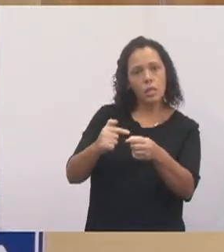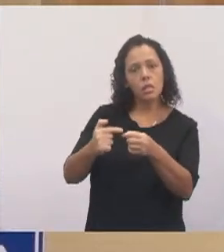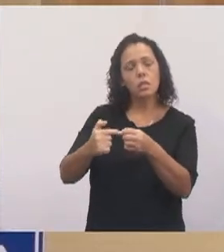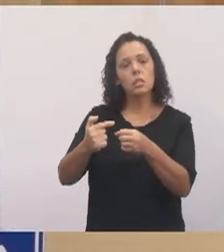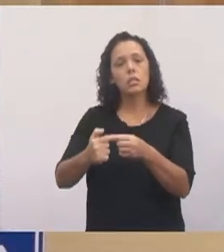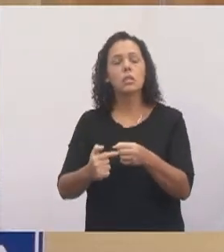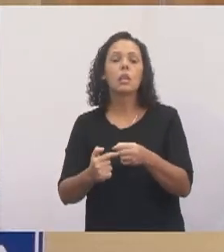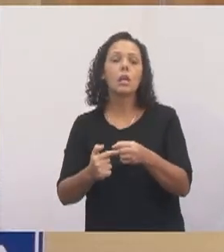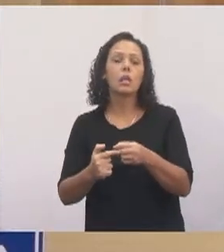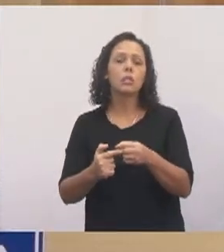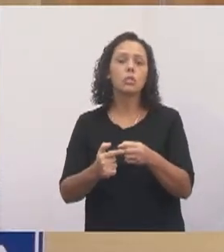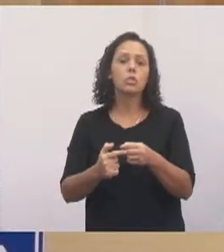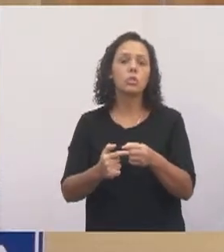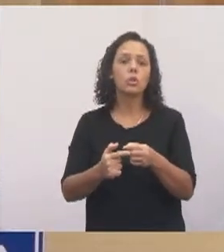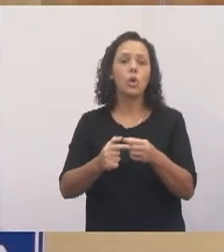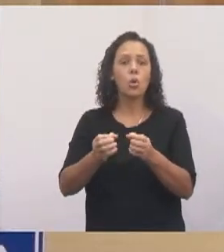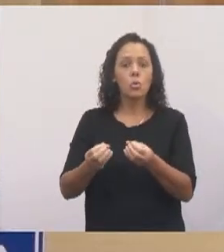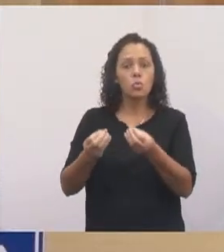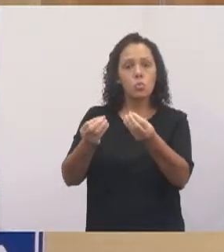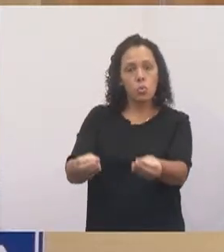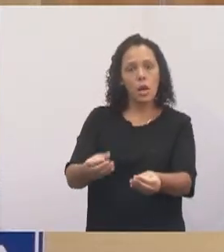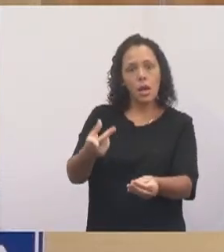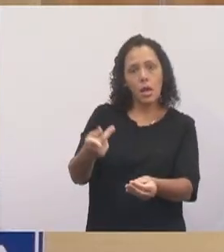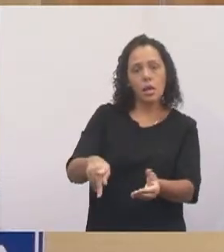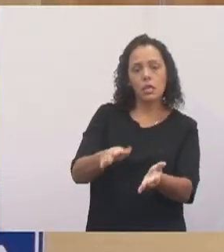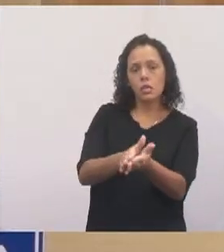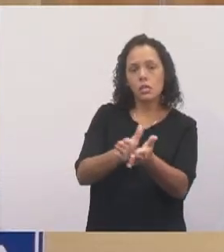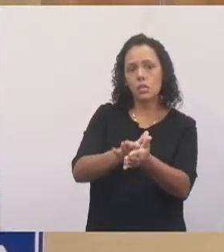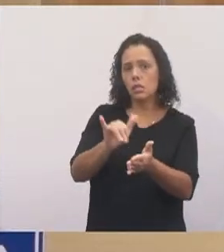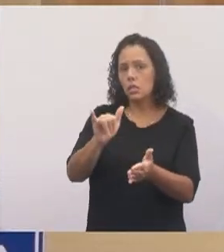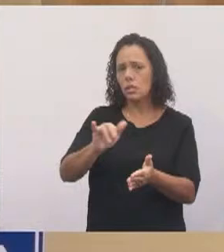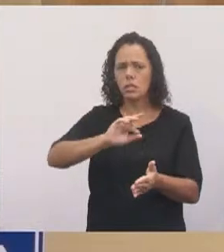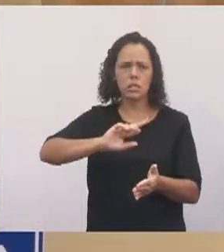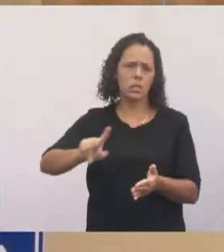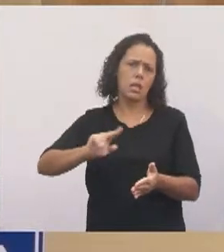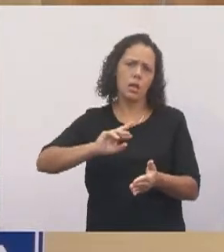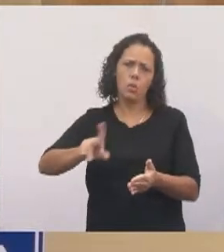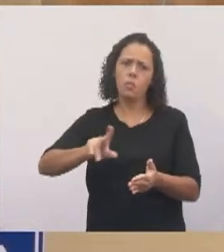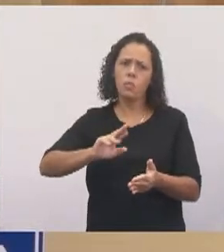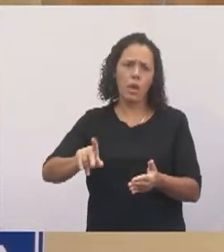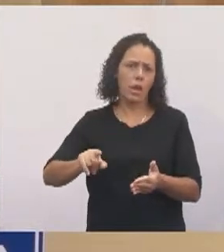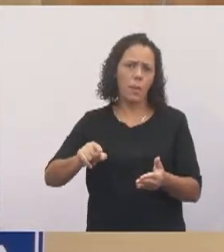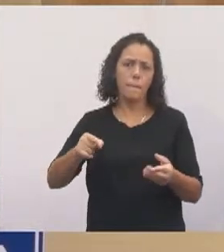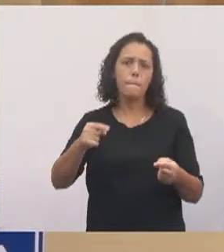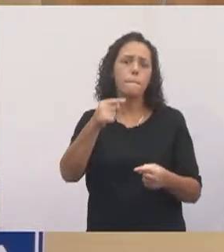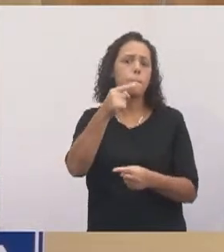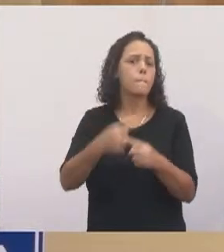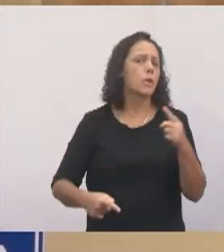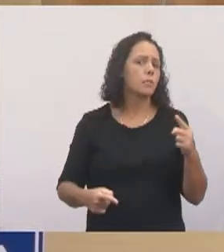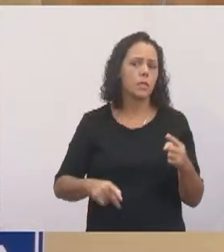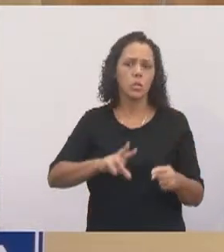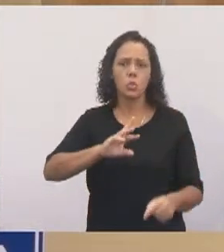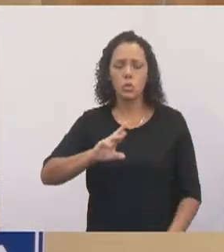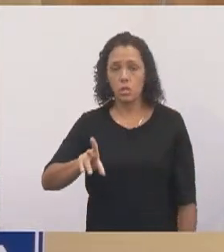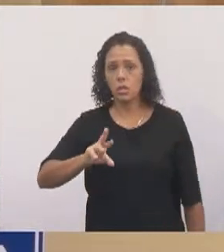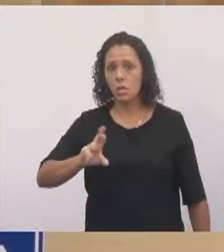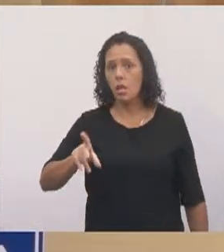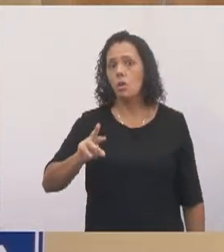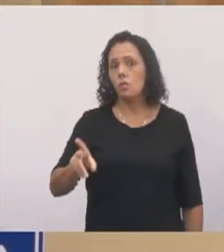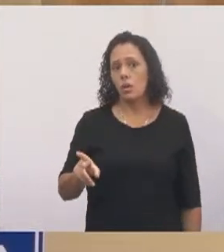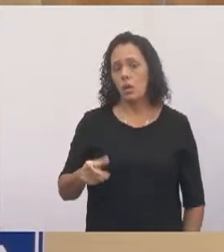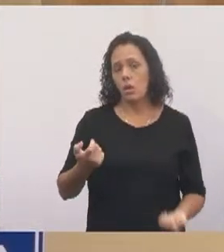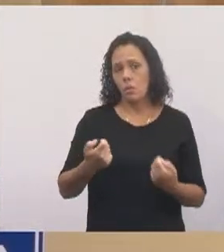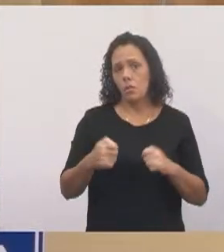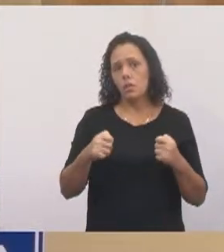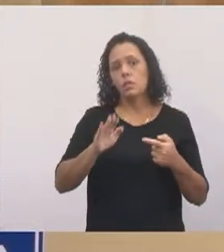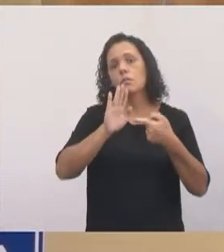Bebebé, de doar em Jacareí. Ela não proíbe as outras ONGs. Isso que é